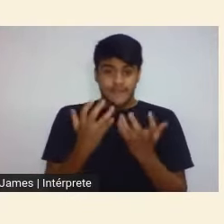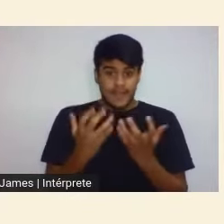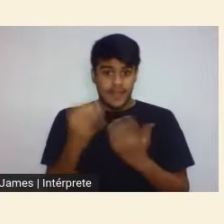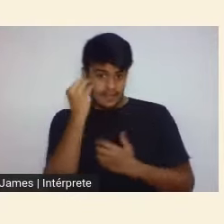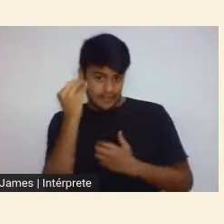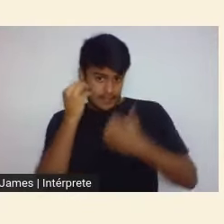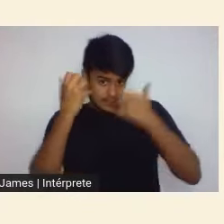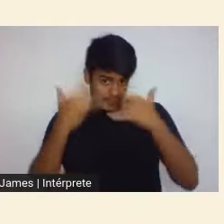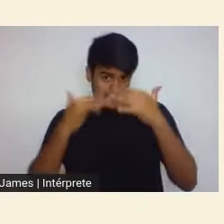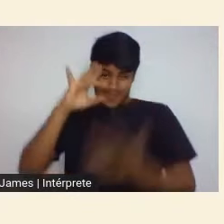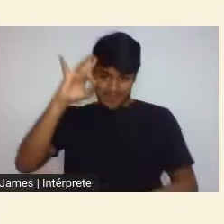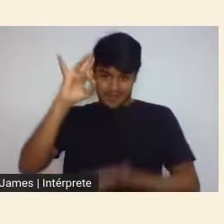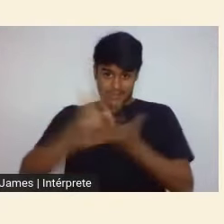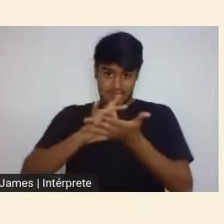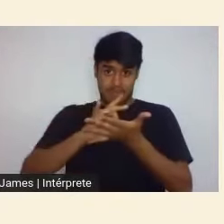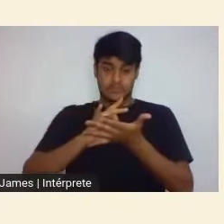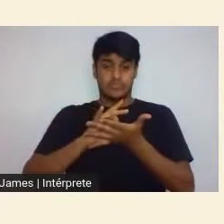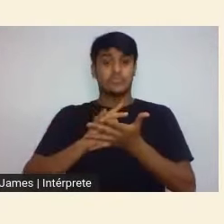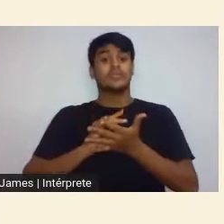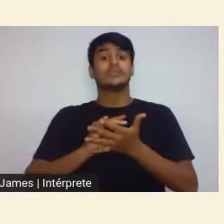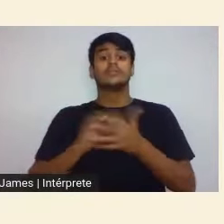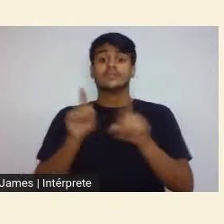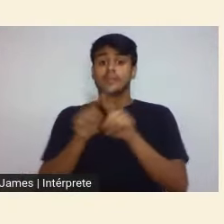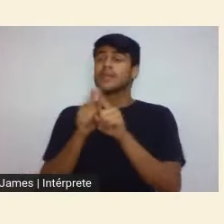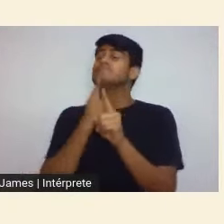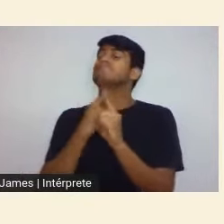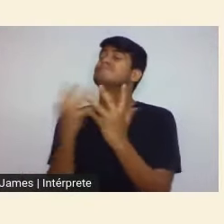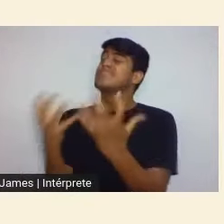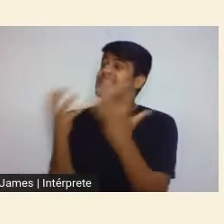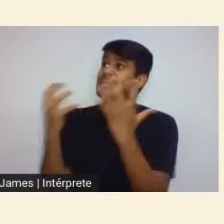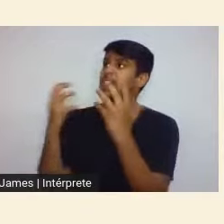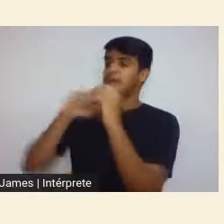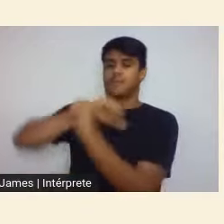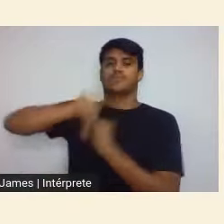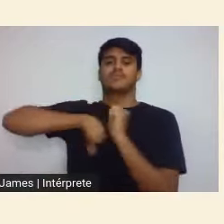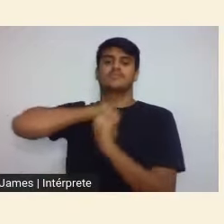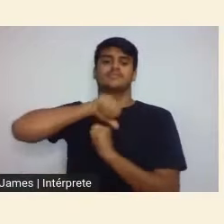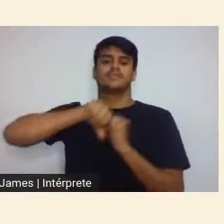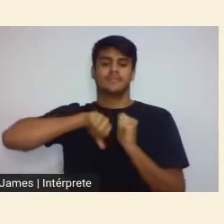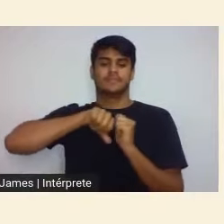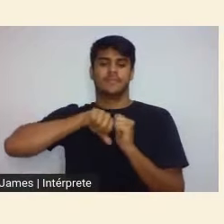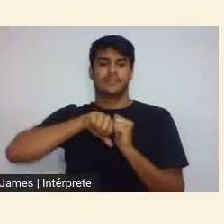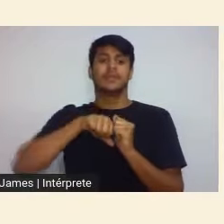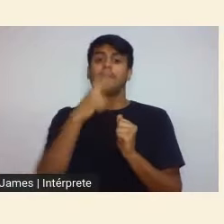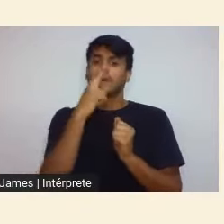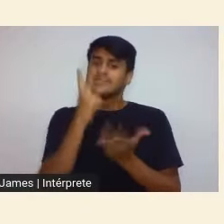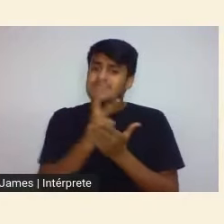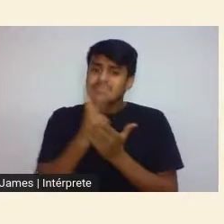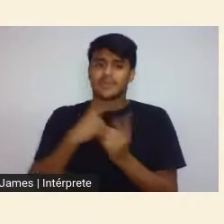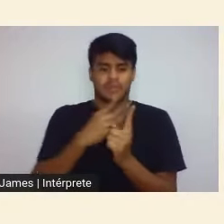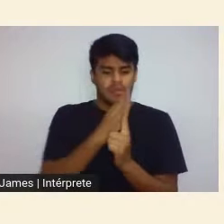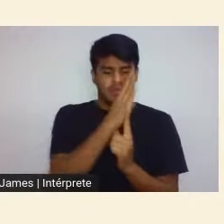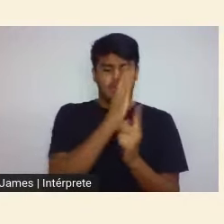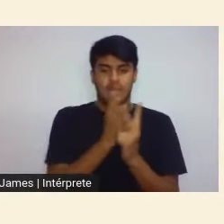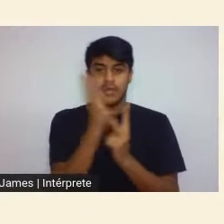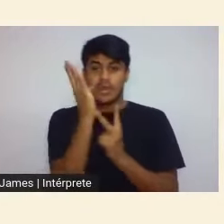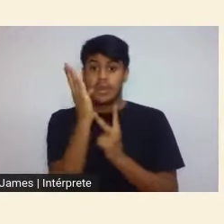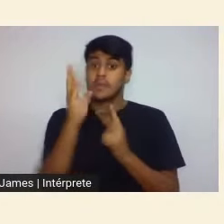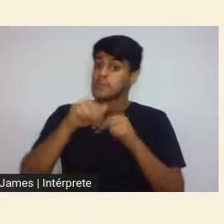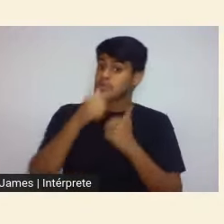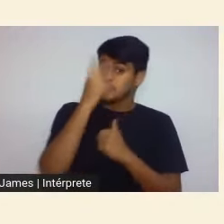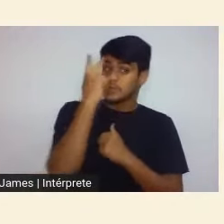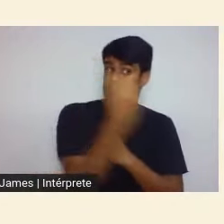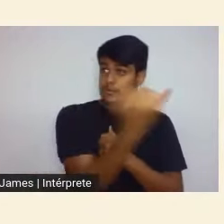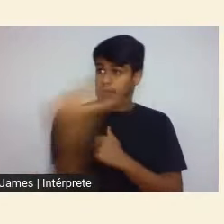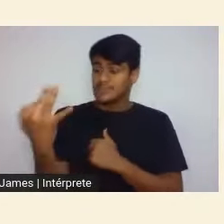crua e a utopia de mudança. Contra essa oposição binária, diversos letrados buscaram uma imagem